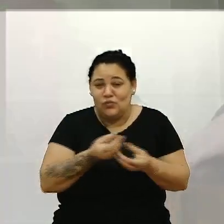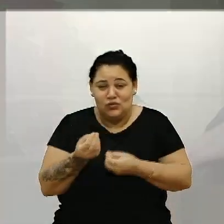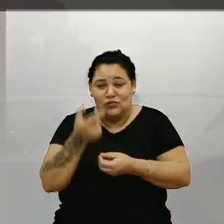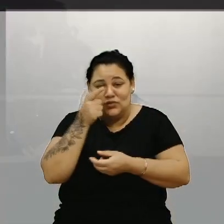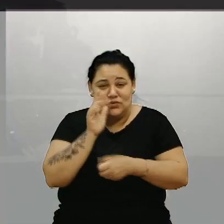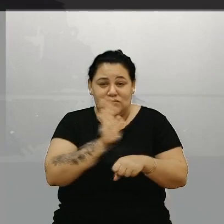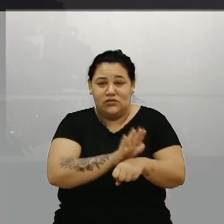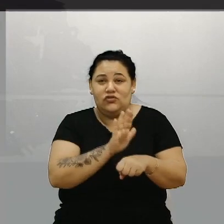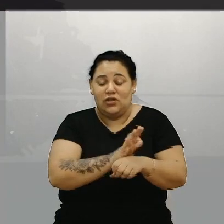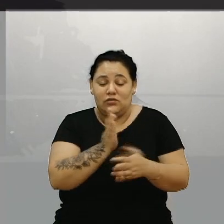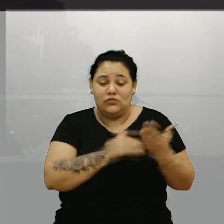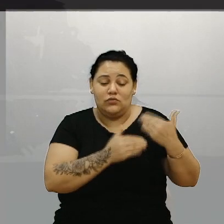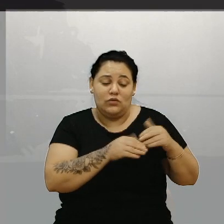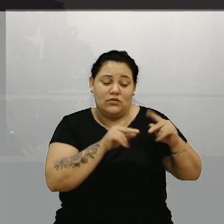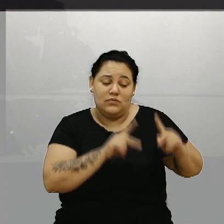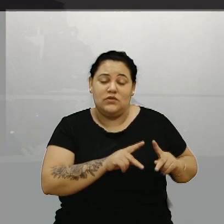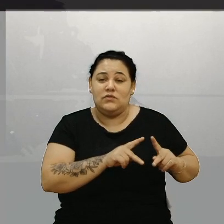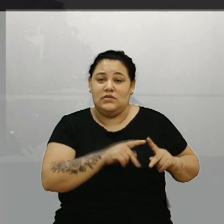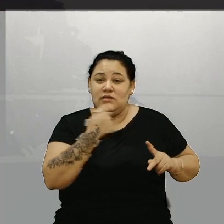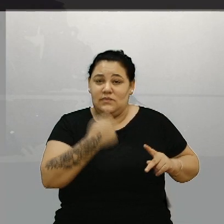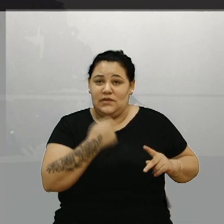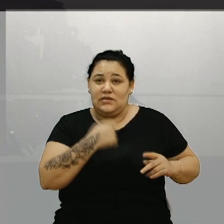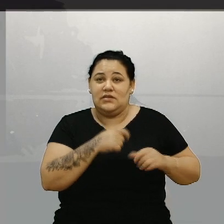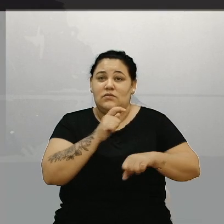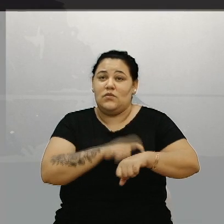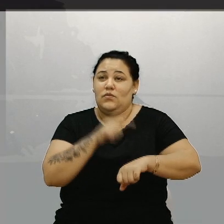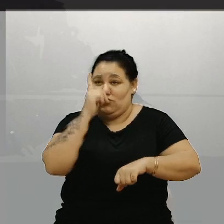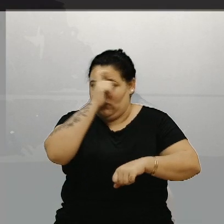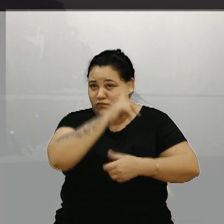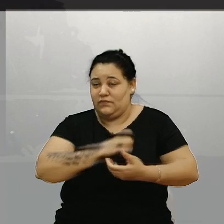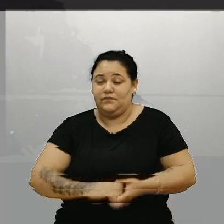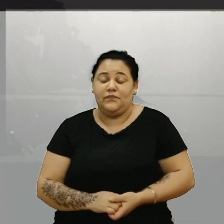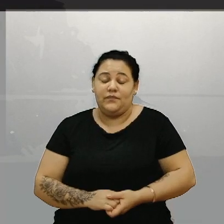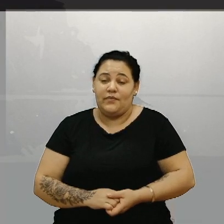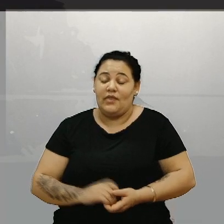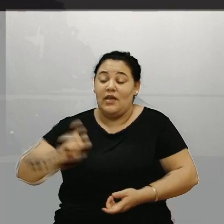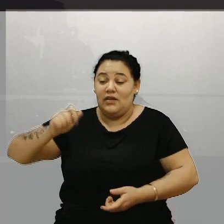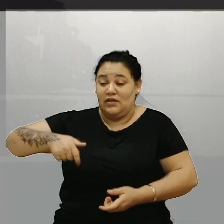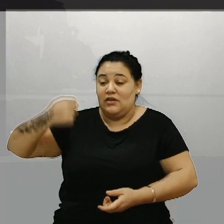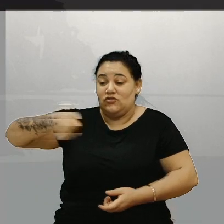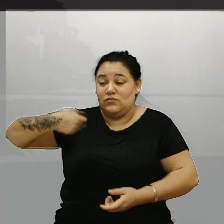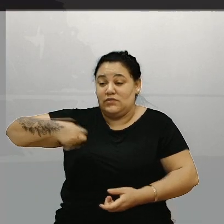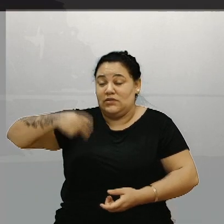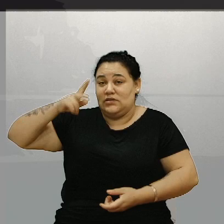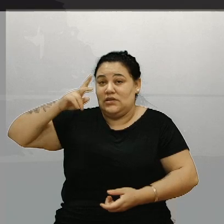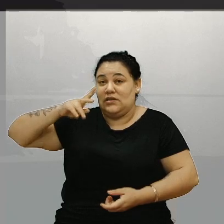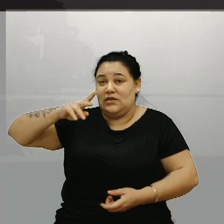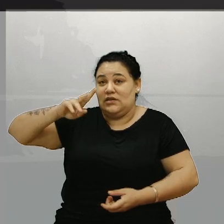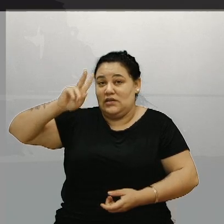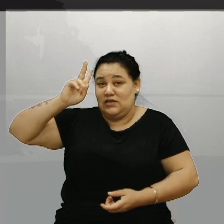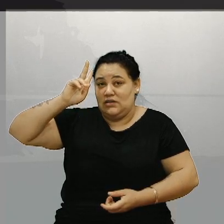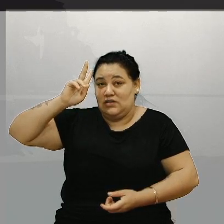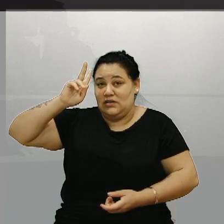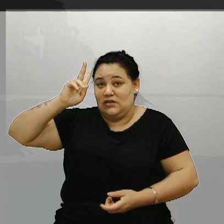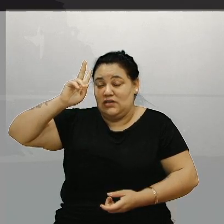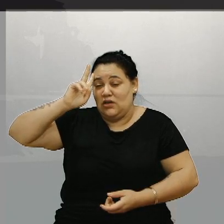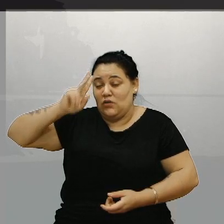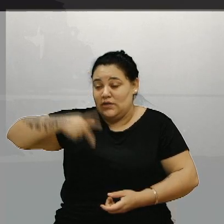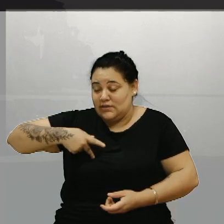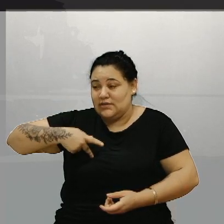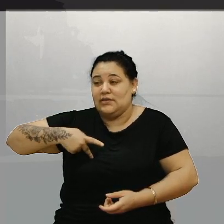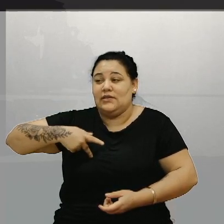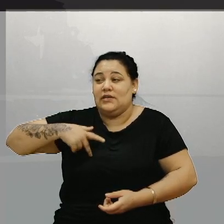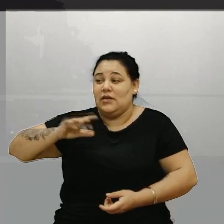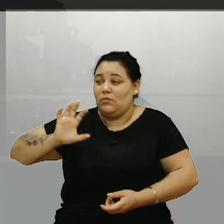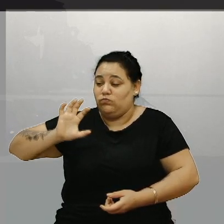esses necessitados neste momento de tribulação. Aqui a gente tem que reconhecer as forças de segurança que atuaram, né,